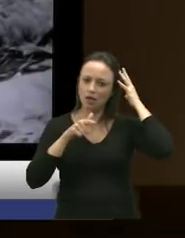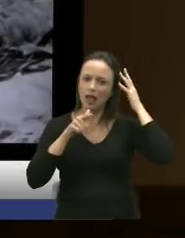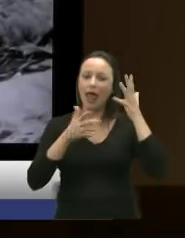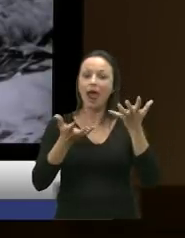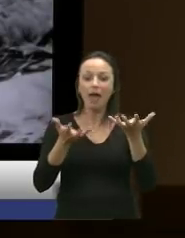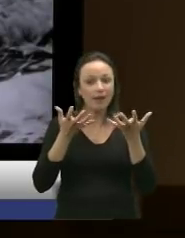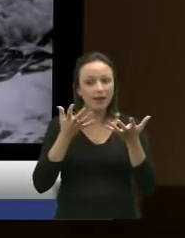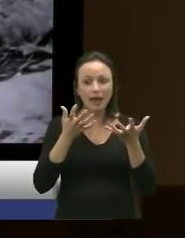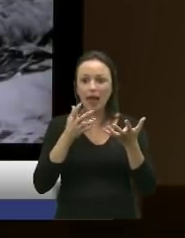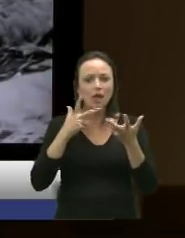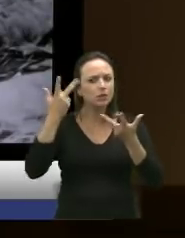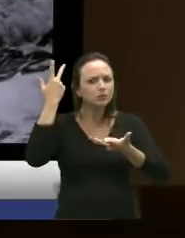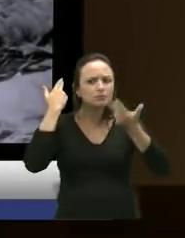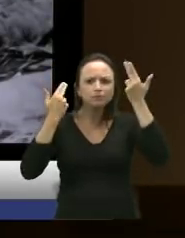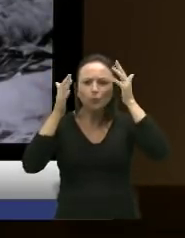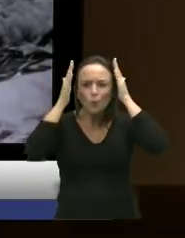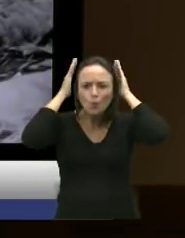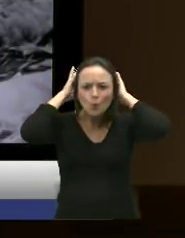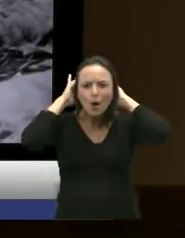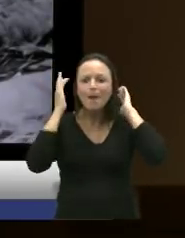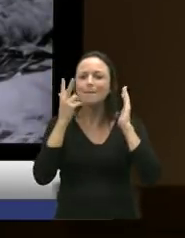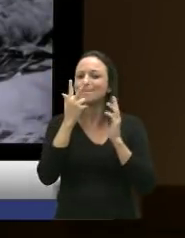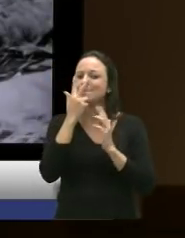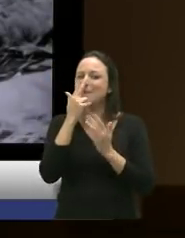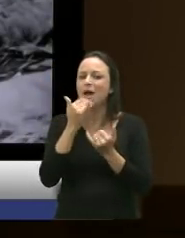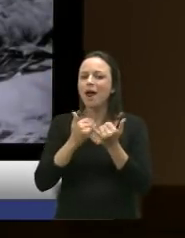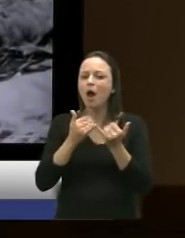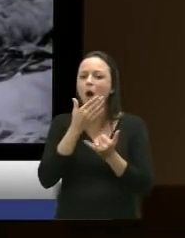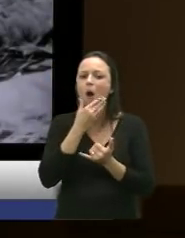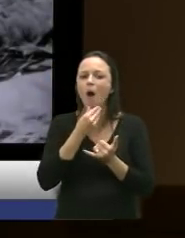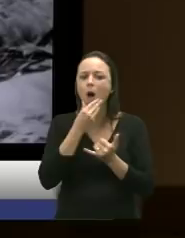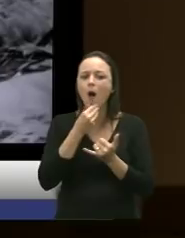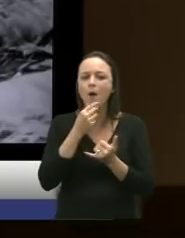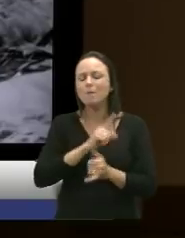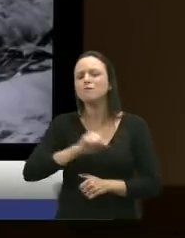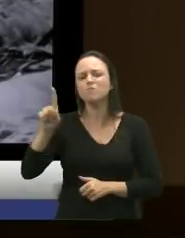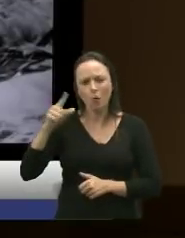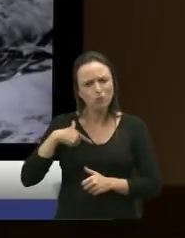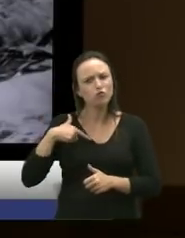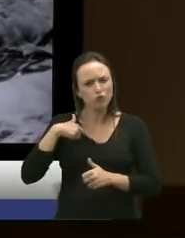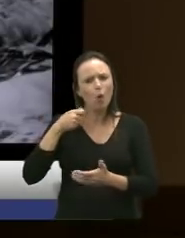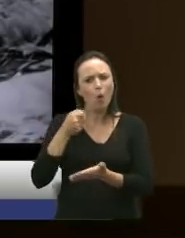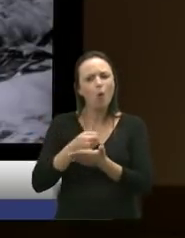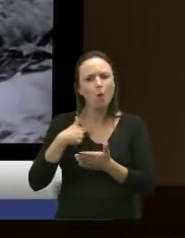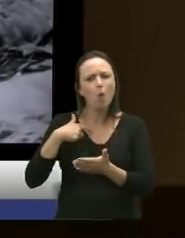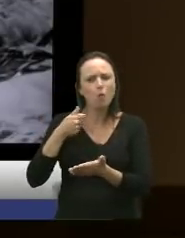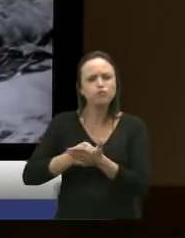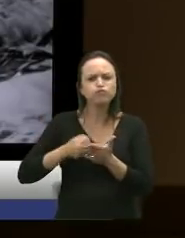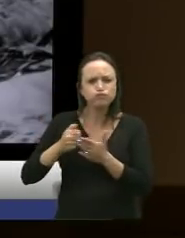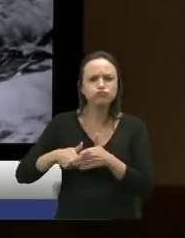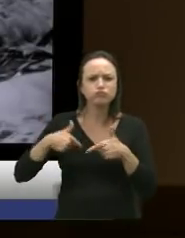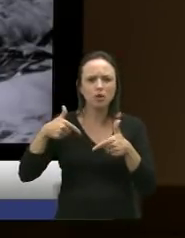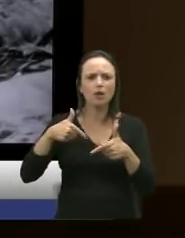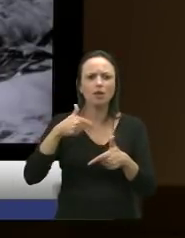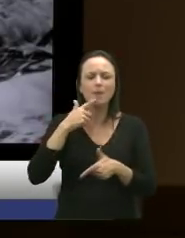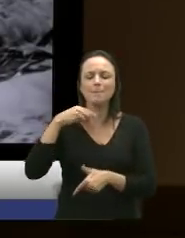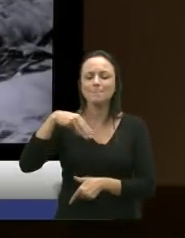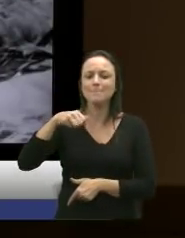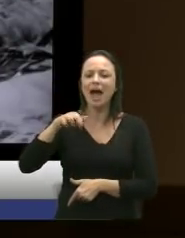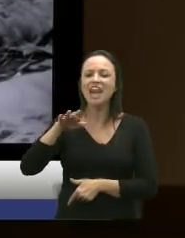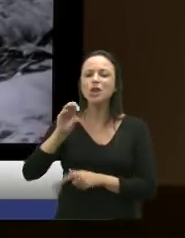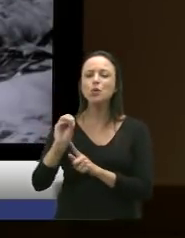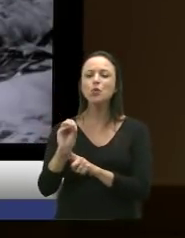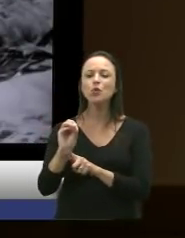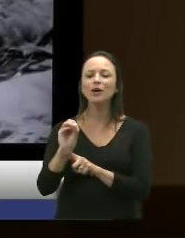homem e começou a lutar como homem e foi descoberta como uma mulher. Se alistou como soldado Mário, nem se chamava Maria, era